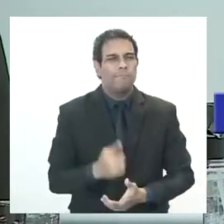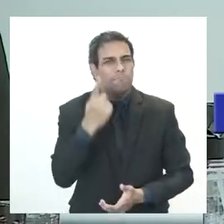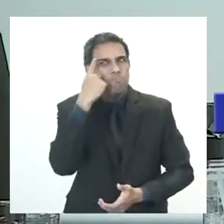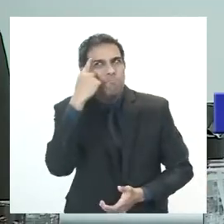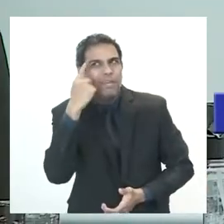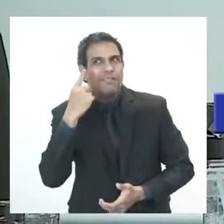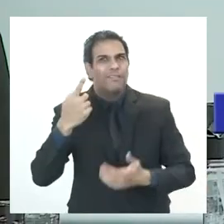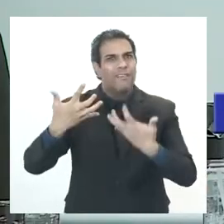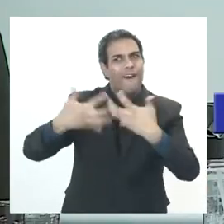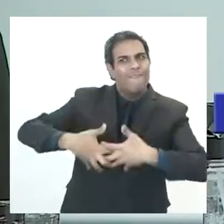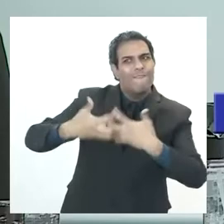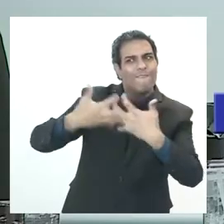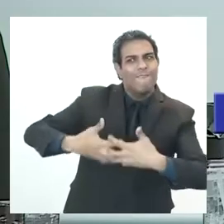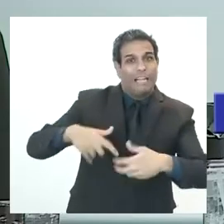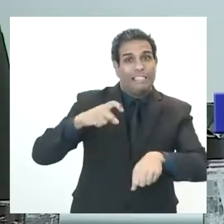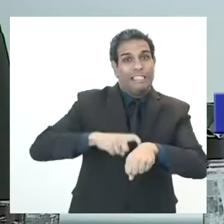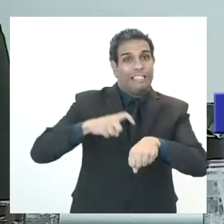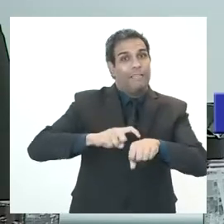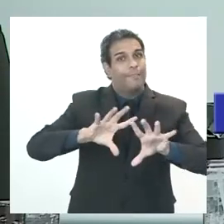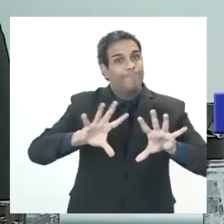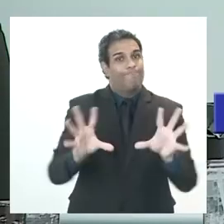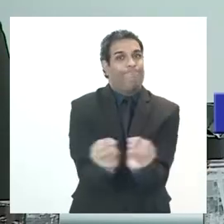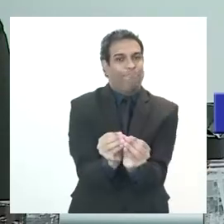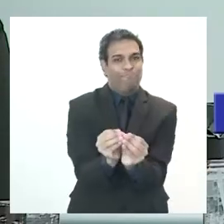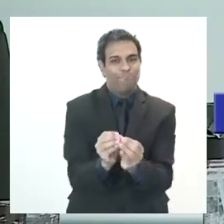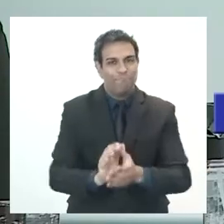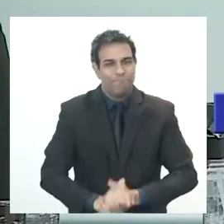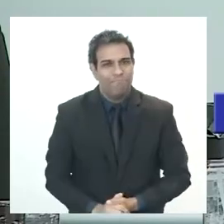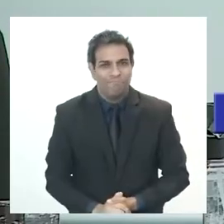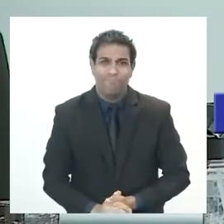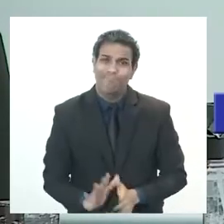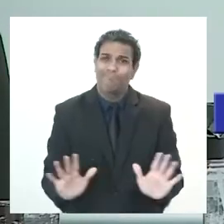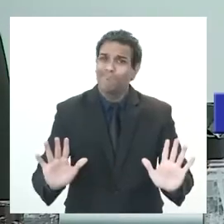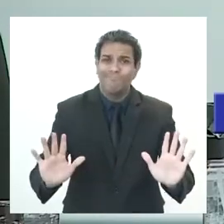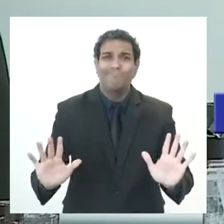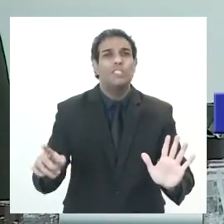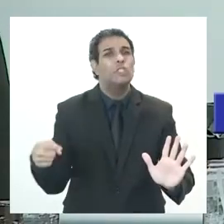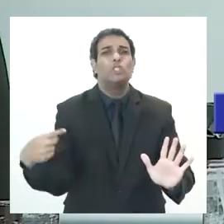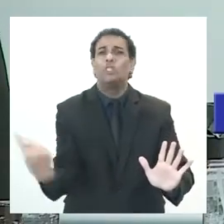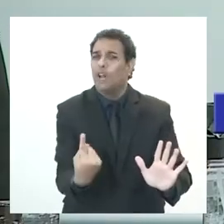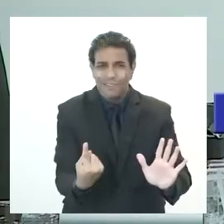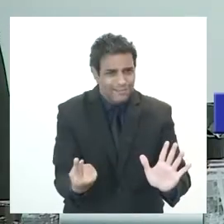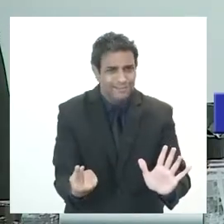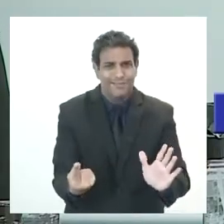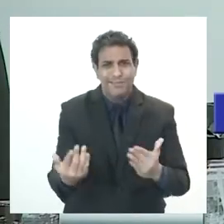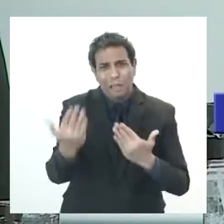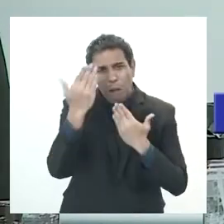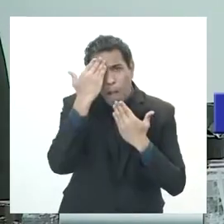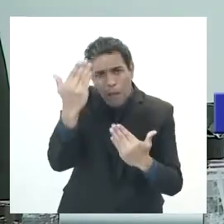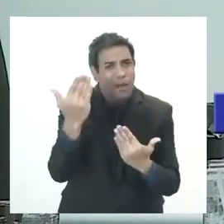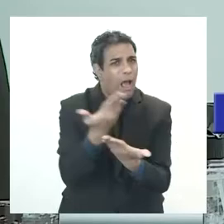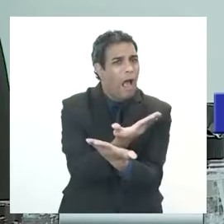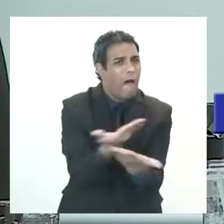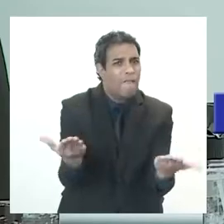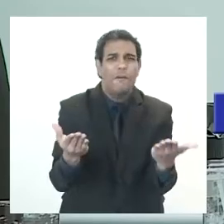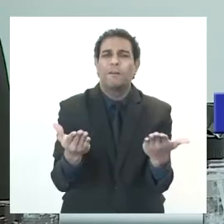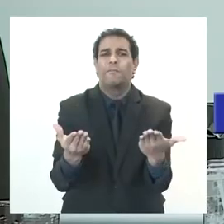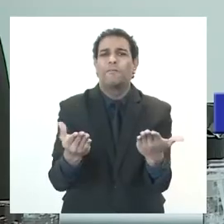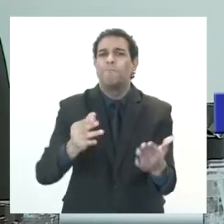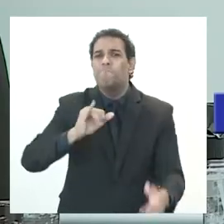mais alguma coisa por conta na questão do tempo também mas em síntese da agradecer muito aí oportunidade